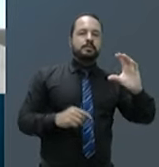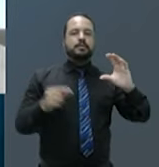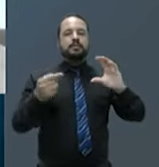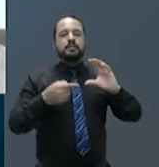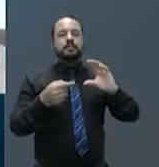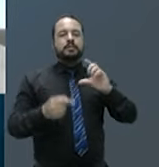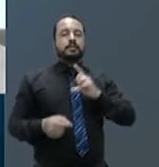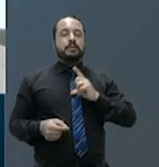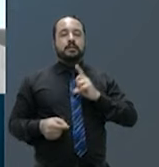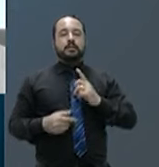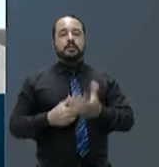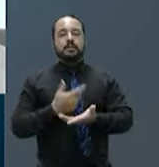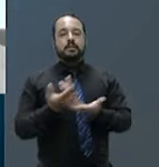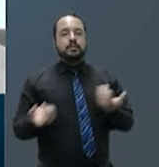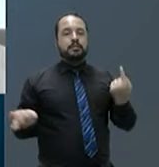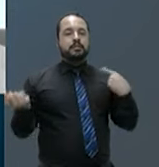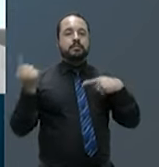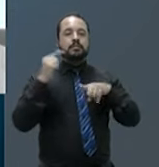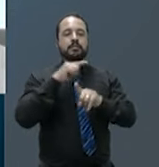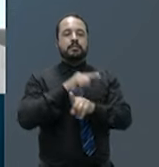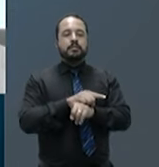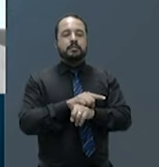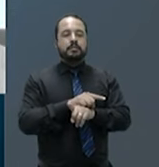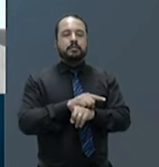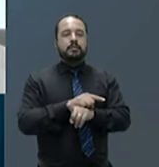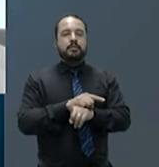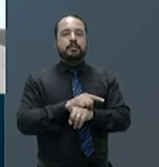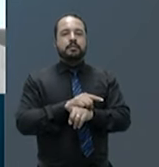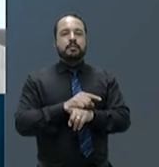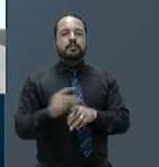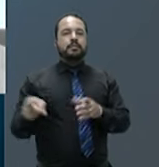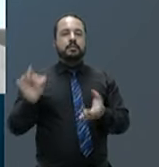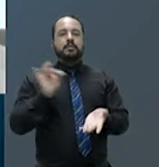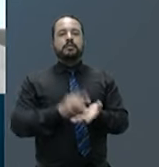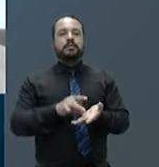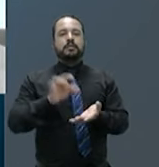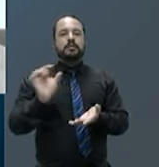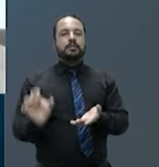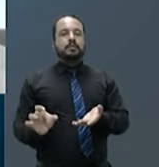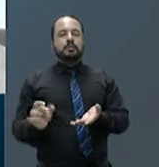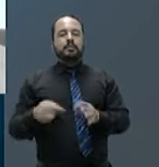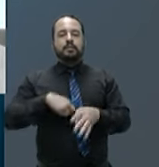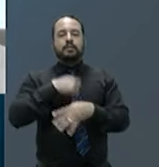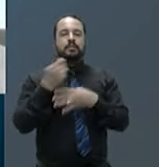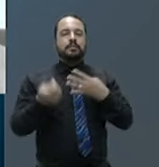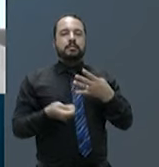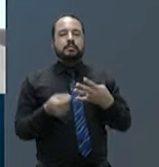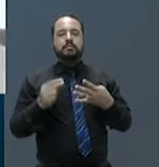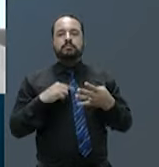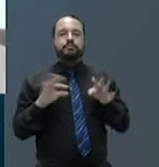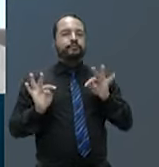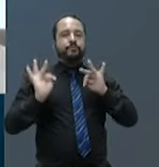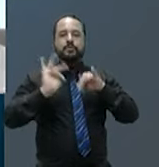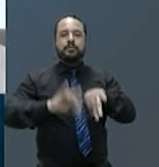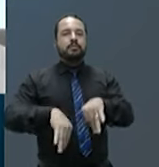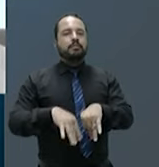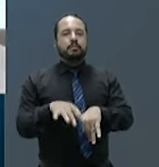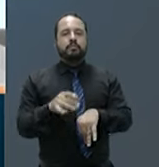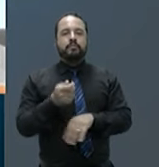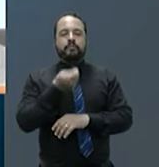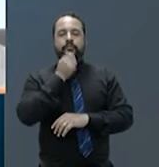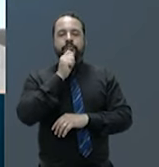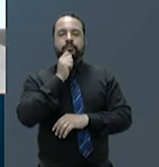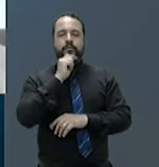repito, incontroversas, atinentes à existência de uma sentença que não é final, como a própria requerente